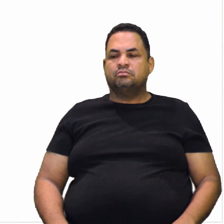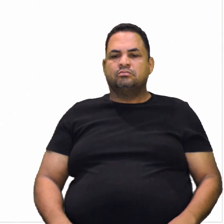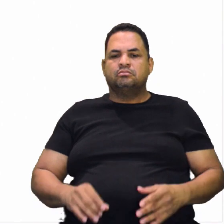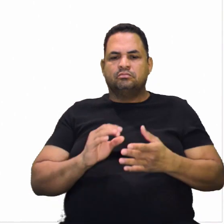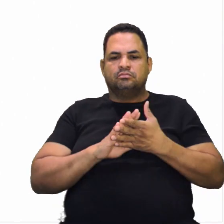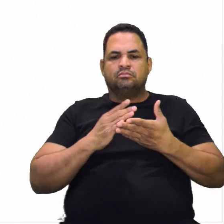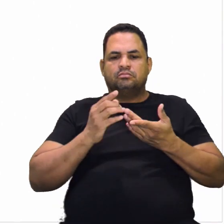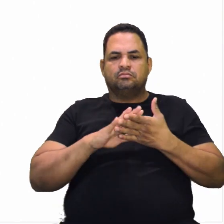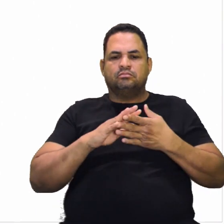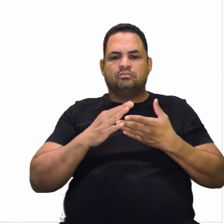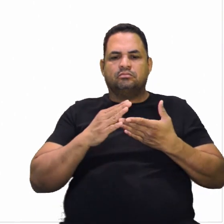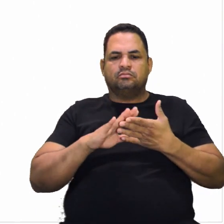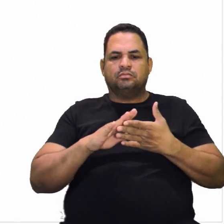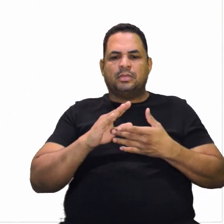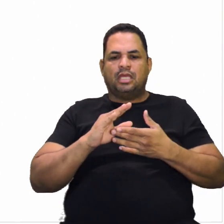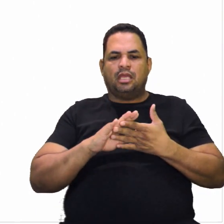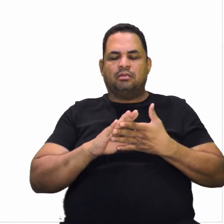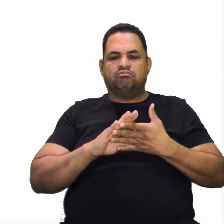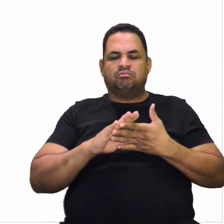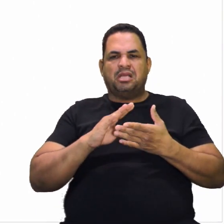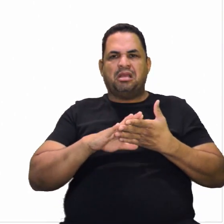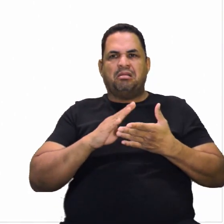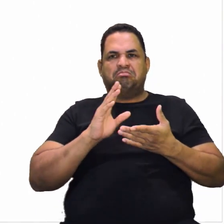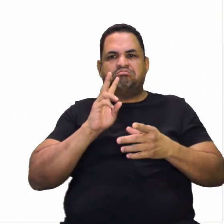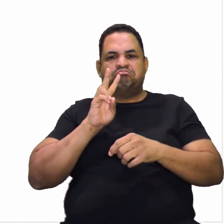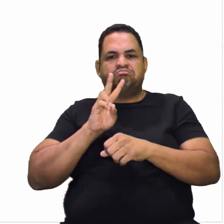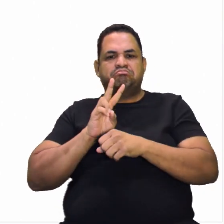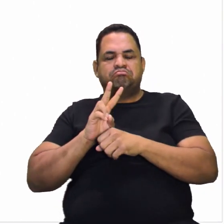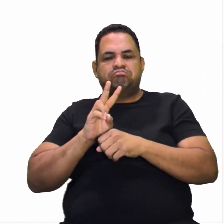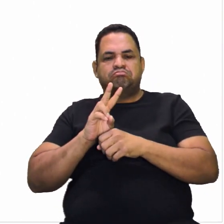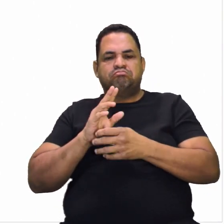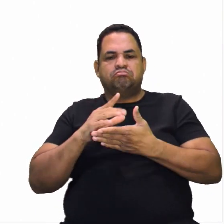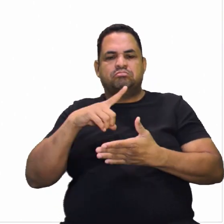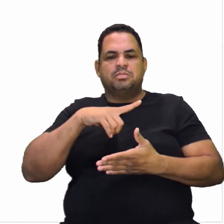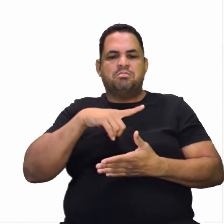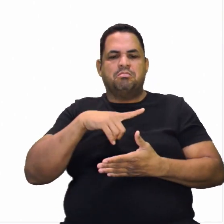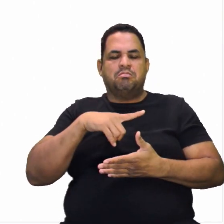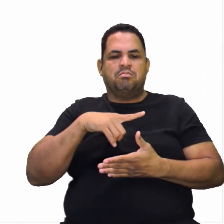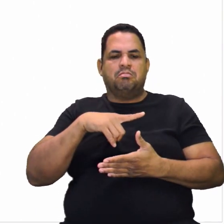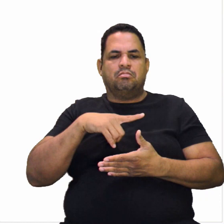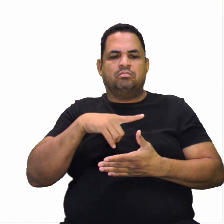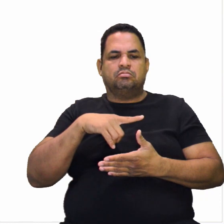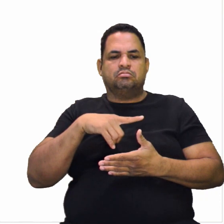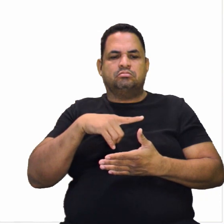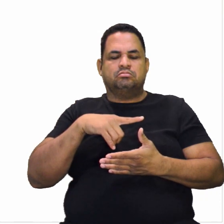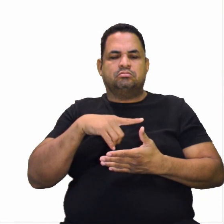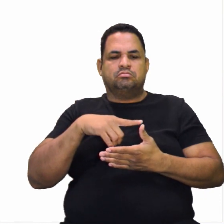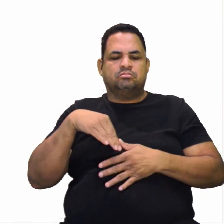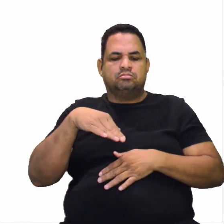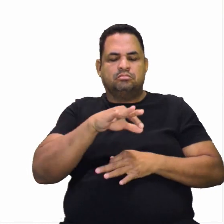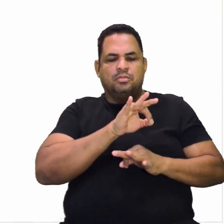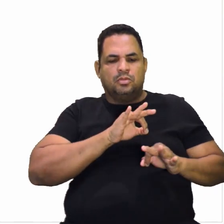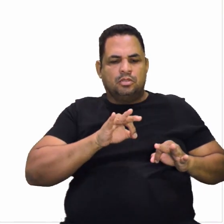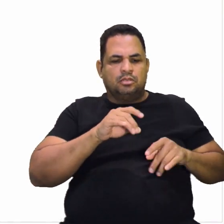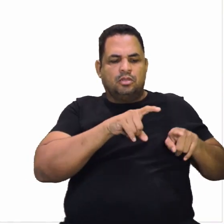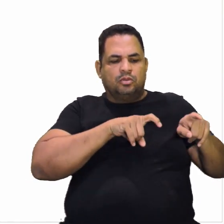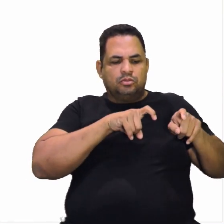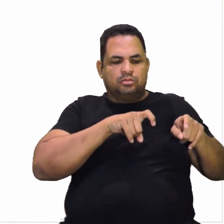é o gafanhoto, que destrói a agricultura egípcia. Na arregimentação de